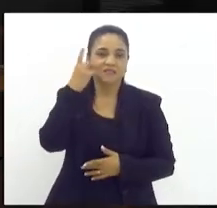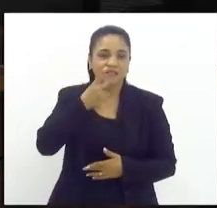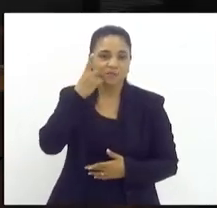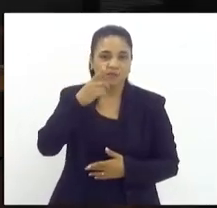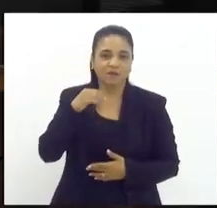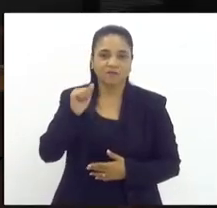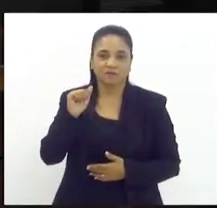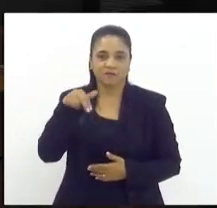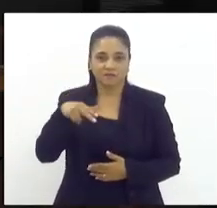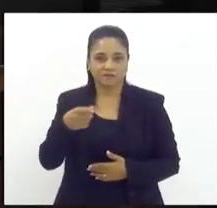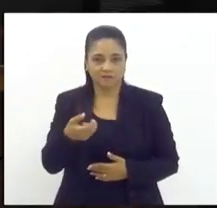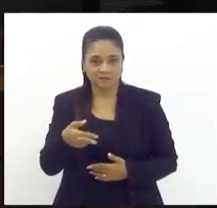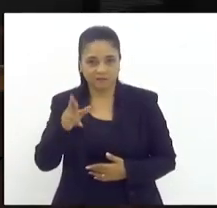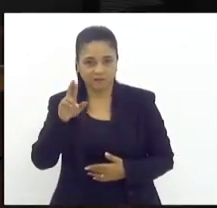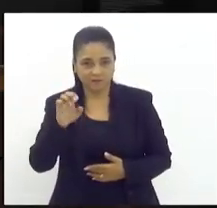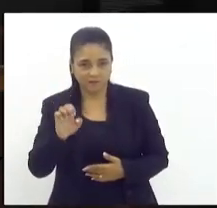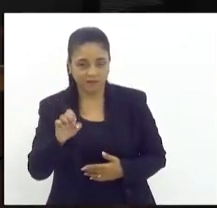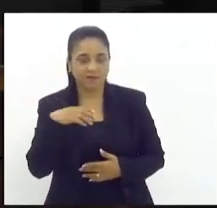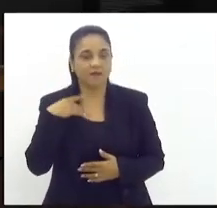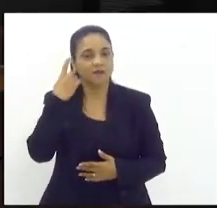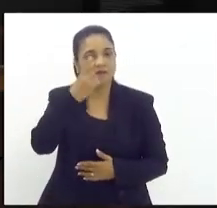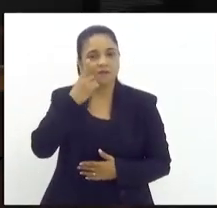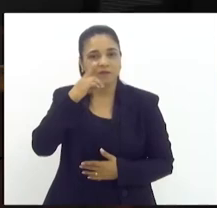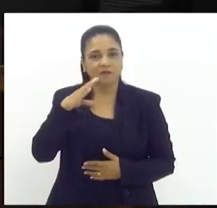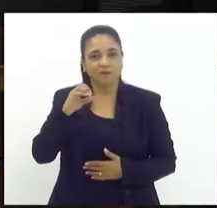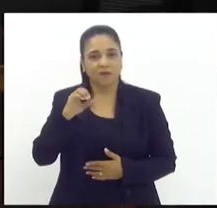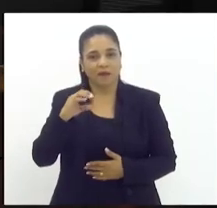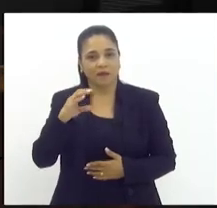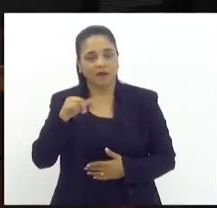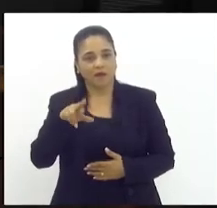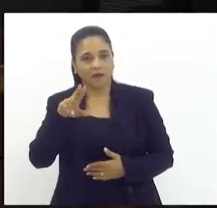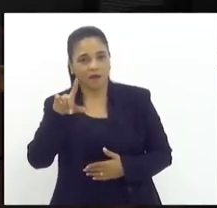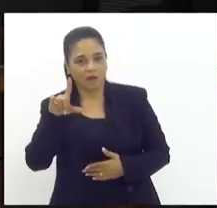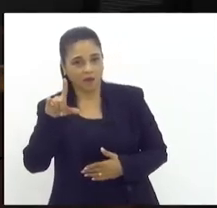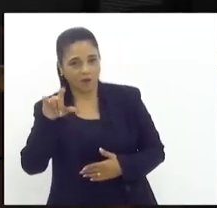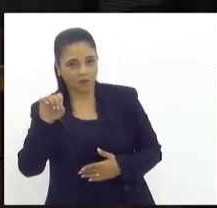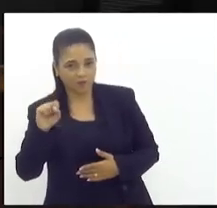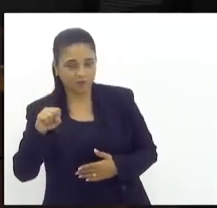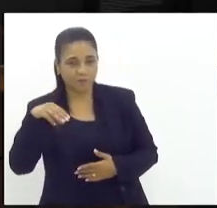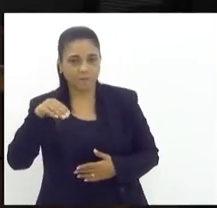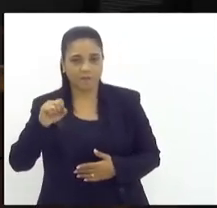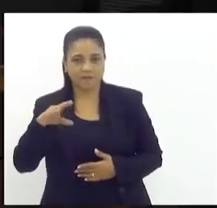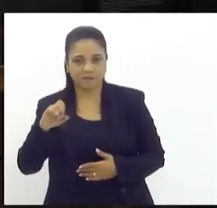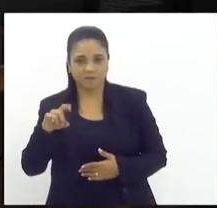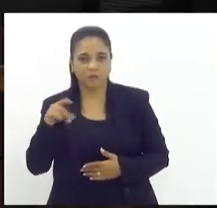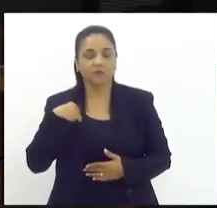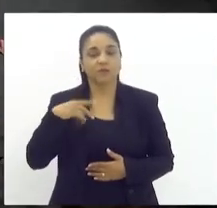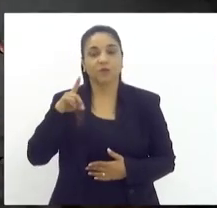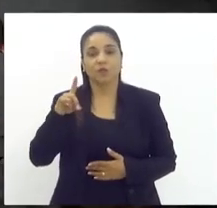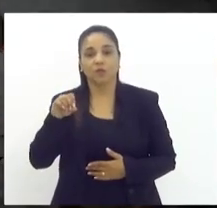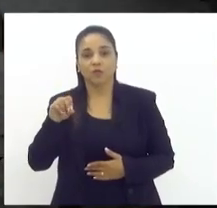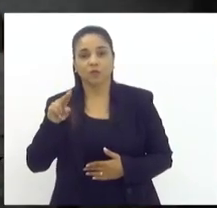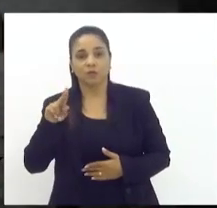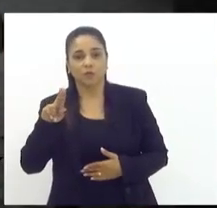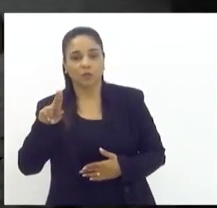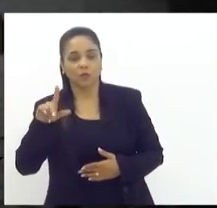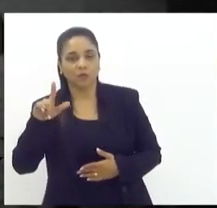Correia deputado Carlos Macedo Deputado Douglas ruas